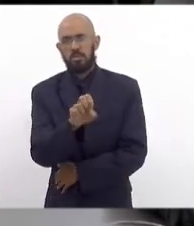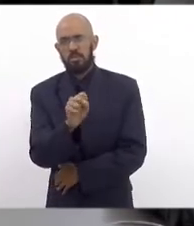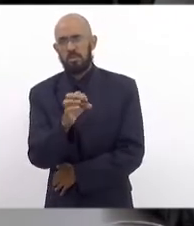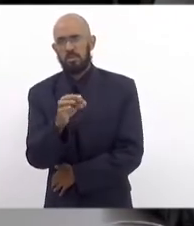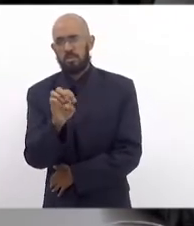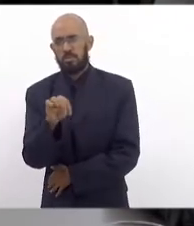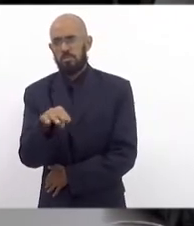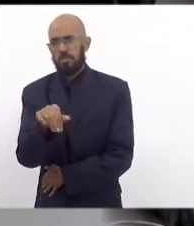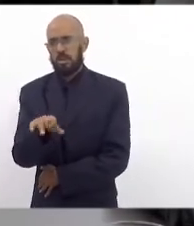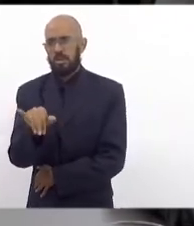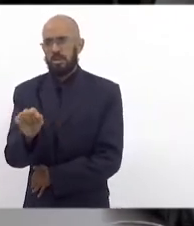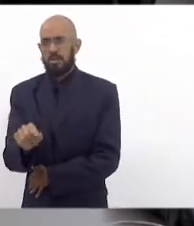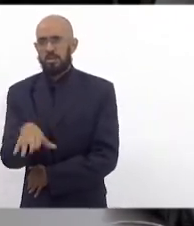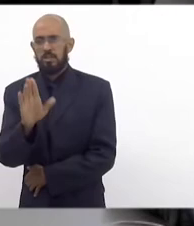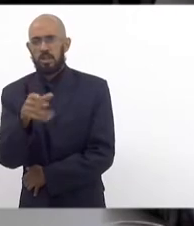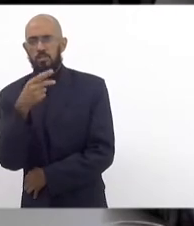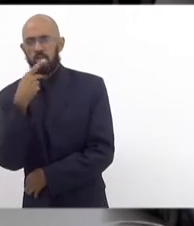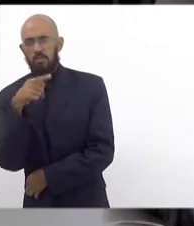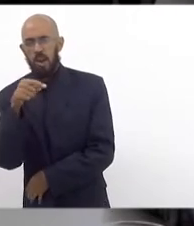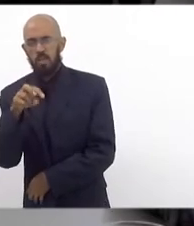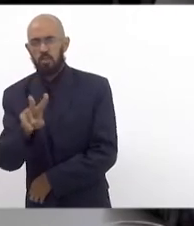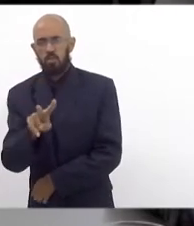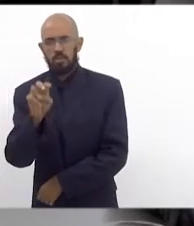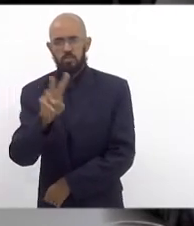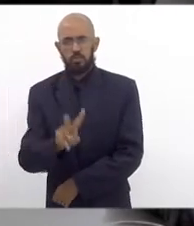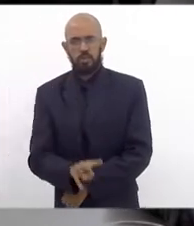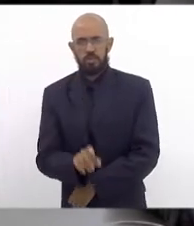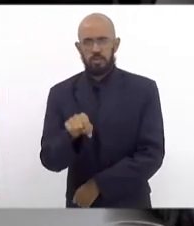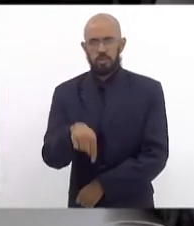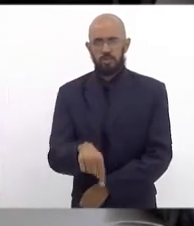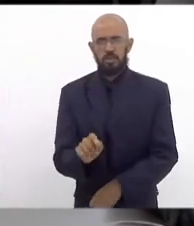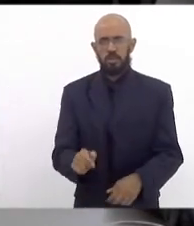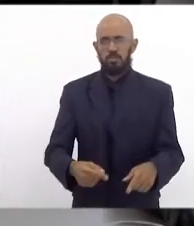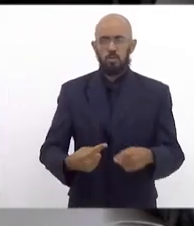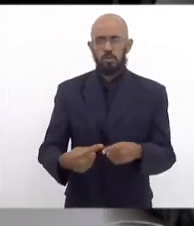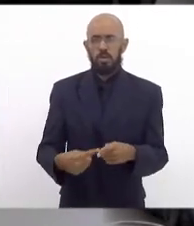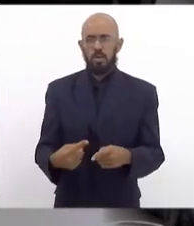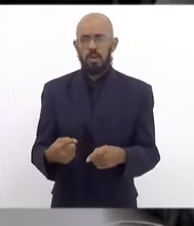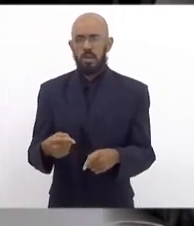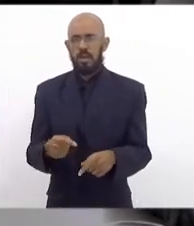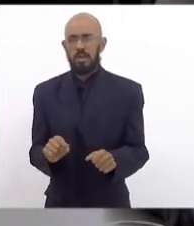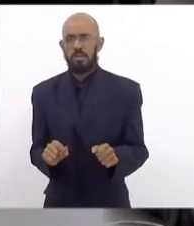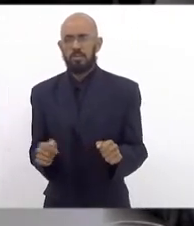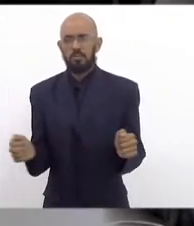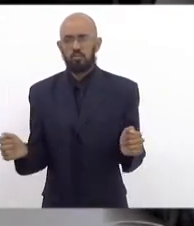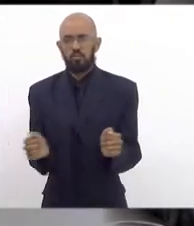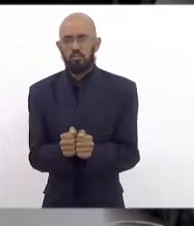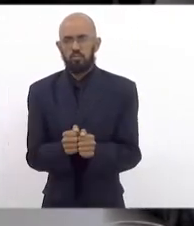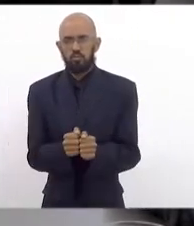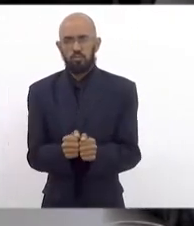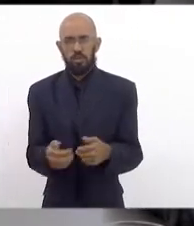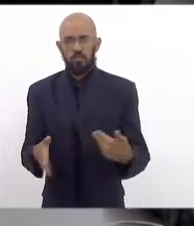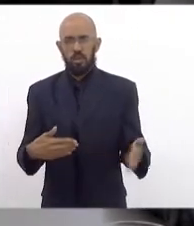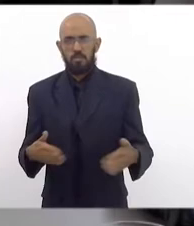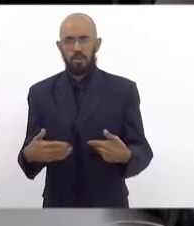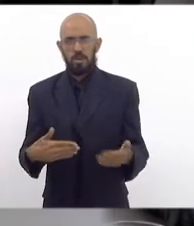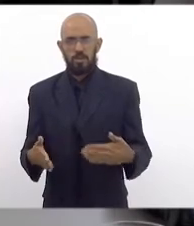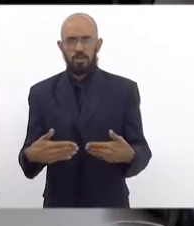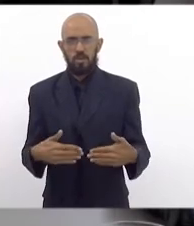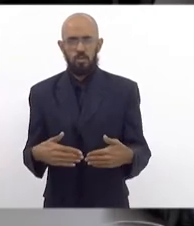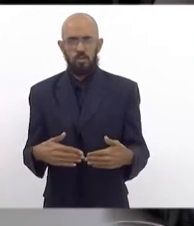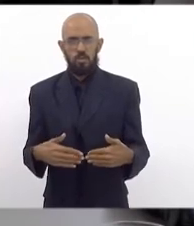coisa que já foi falado duas vezes assim uma porque elas faz parte do processo de fabricação